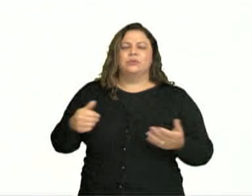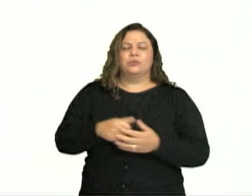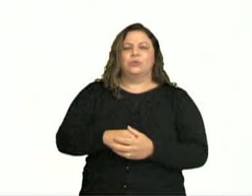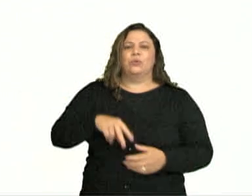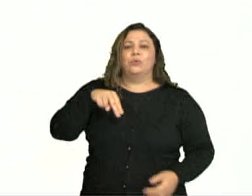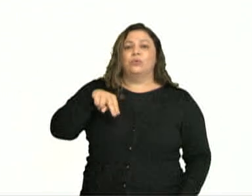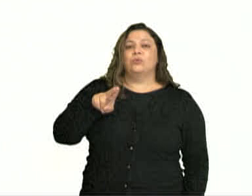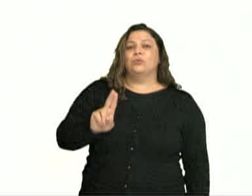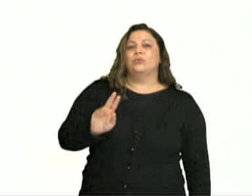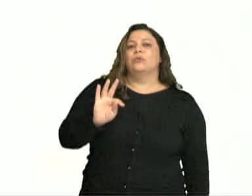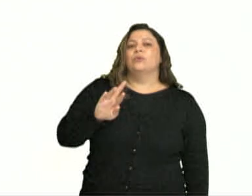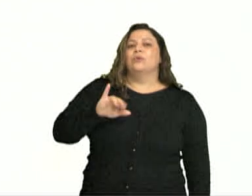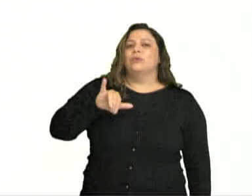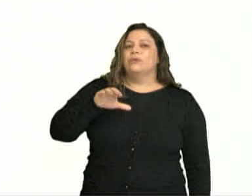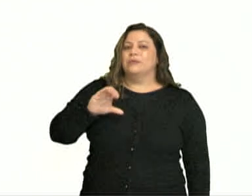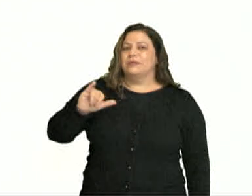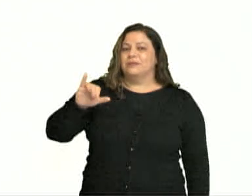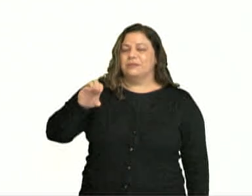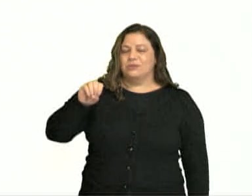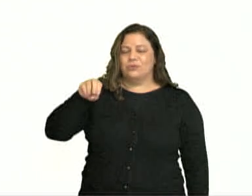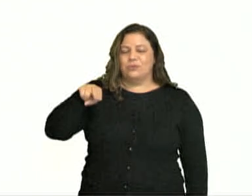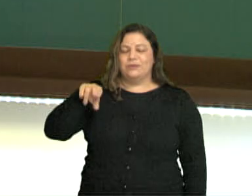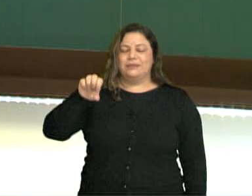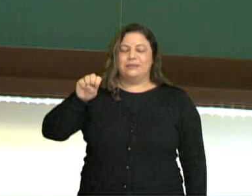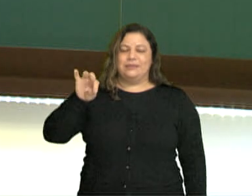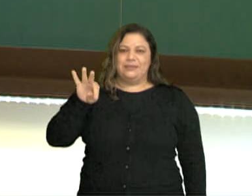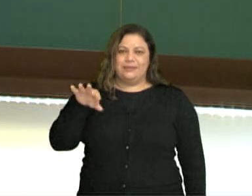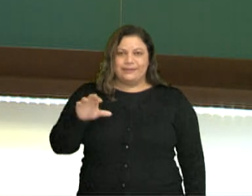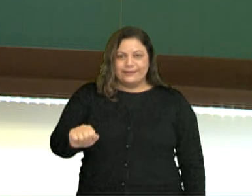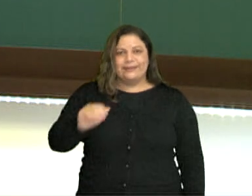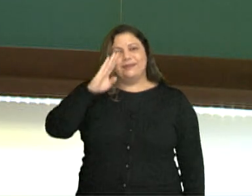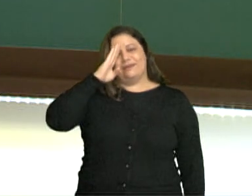profissional ideal para ajudar você quando o assunto é alimentação.